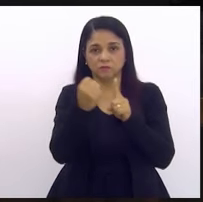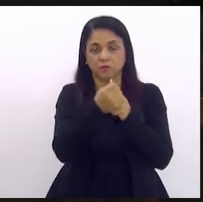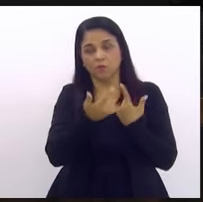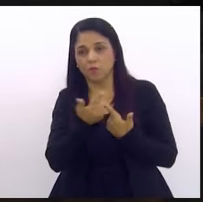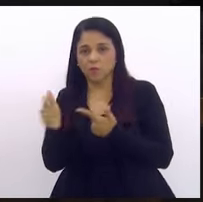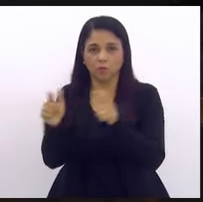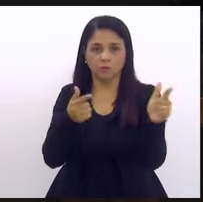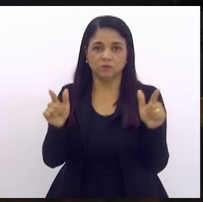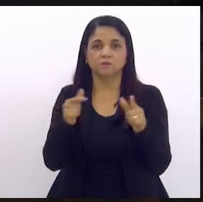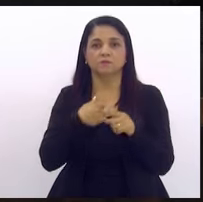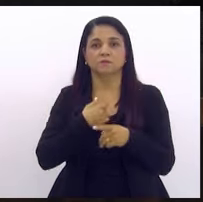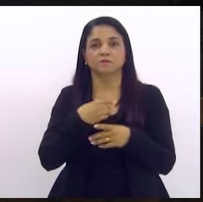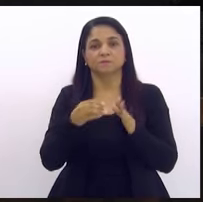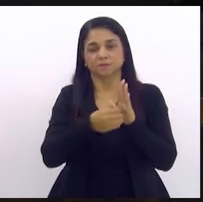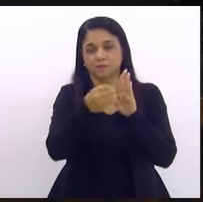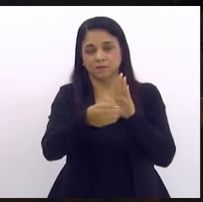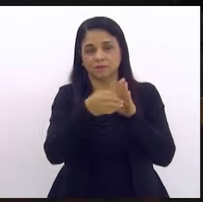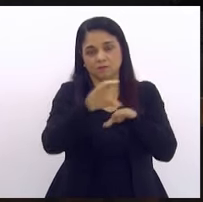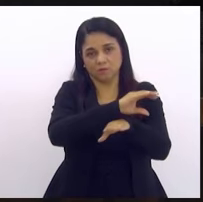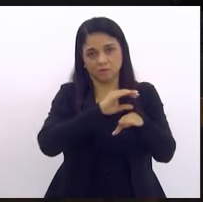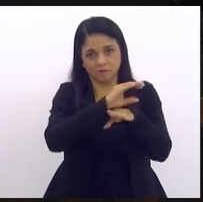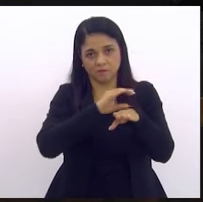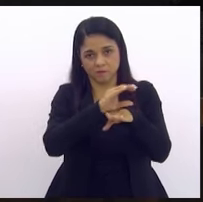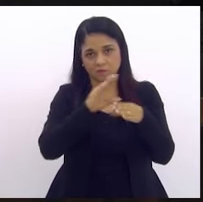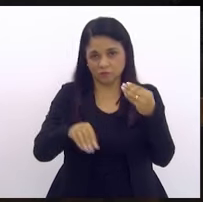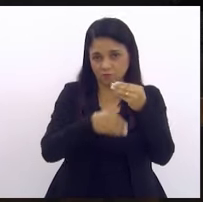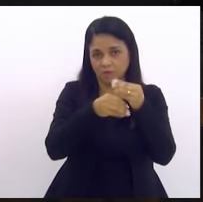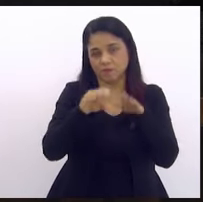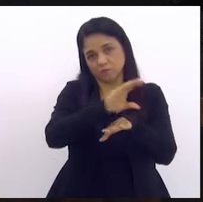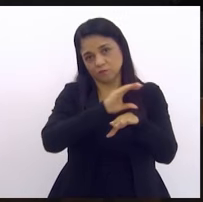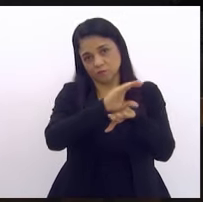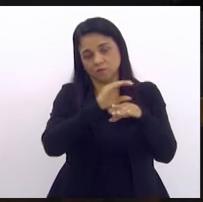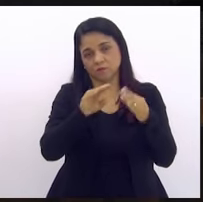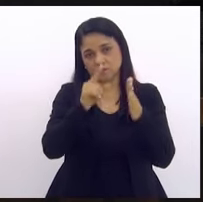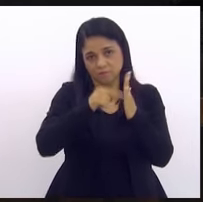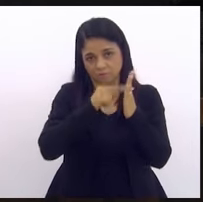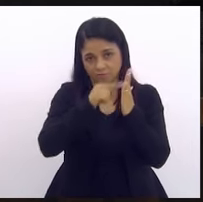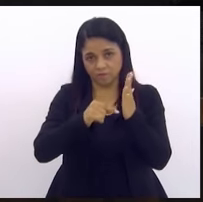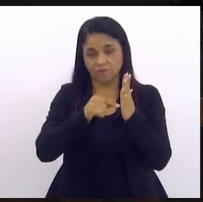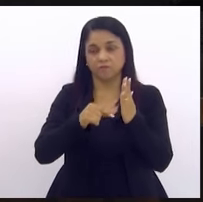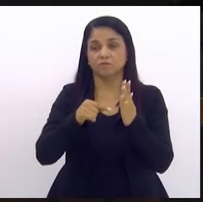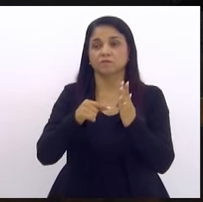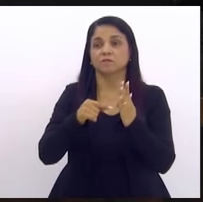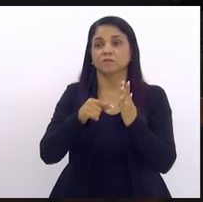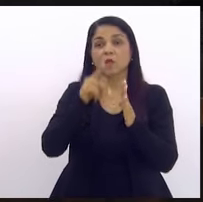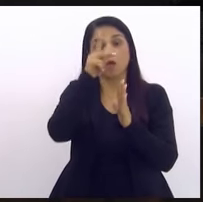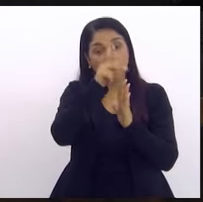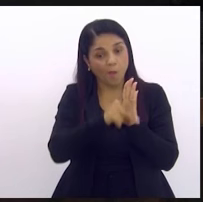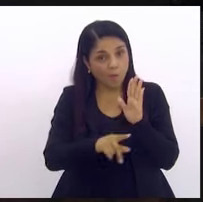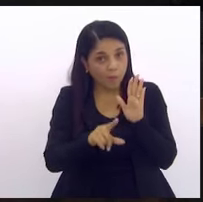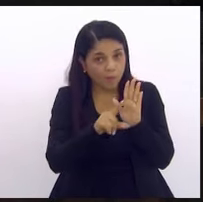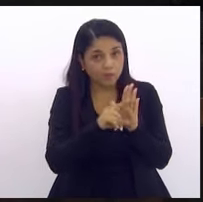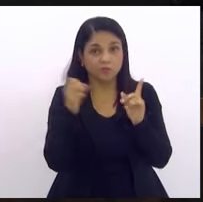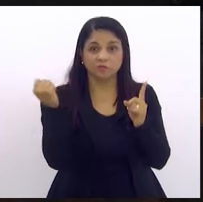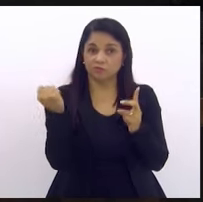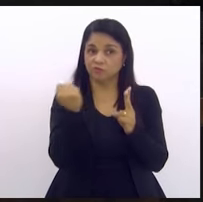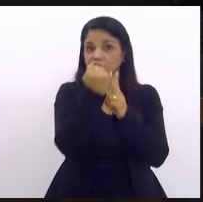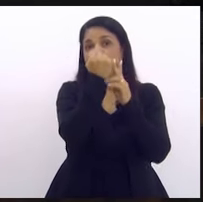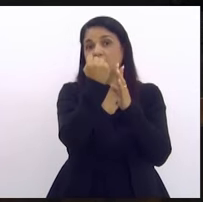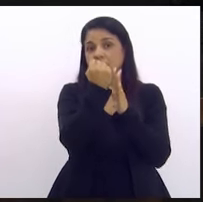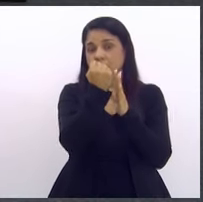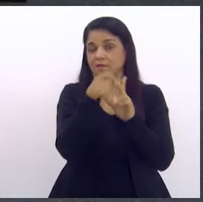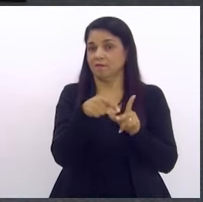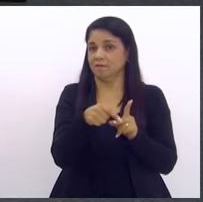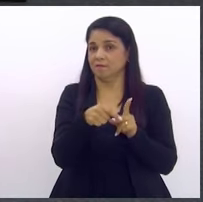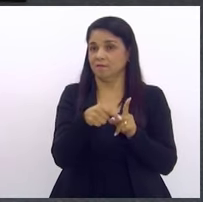outras providências, pendendo de parecer da Comissão de Emendas Constitucionais e vetos. Esse é o projeto que tem destaque.